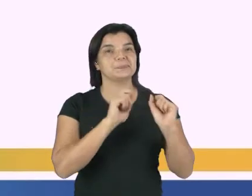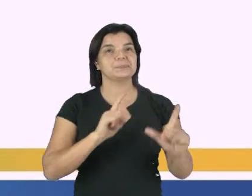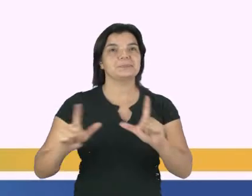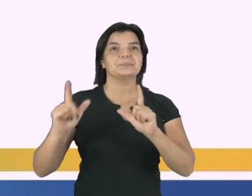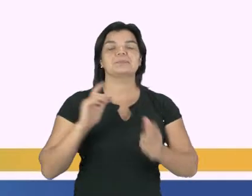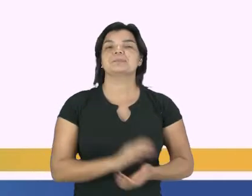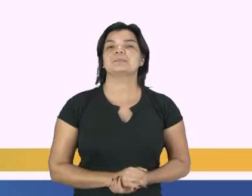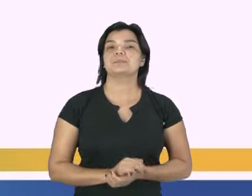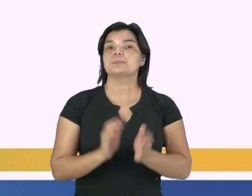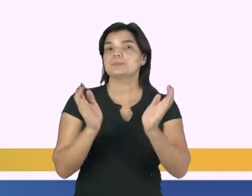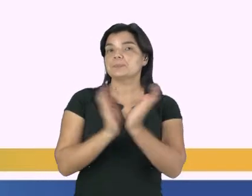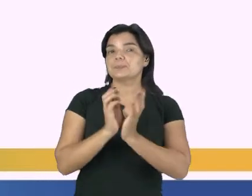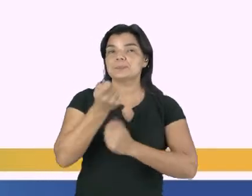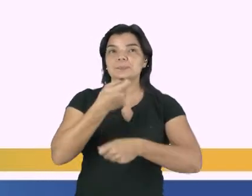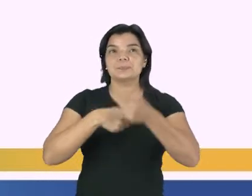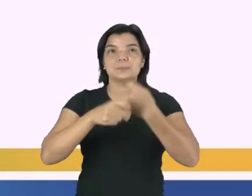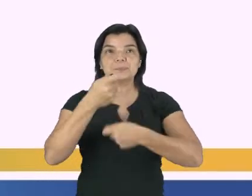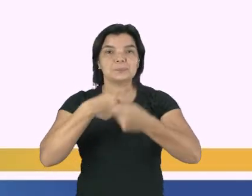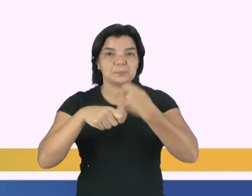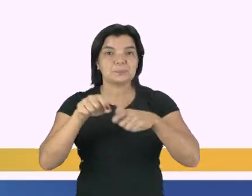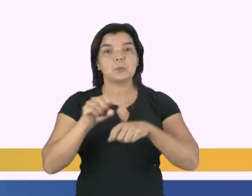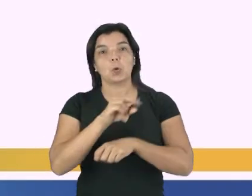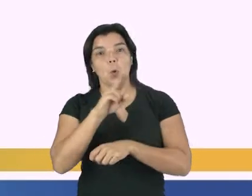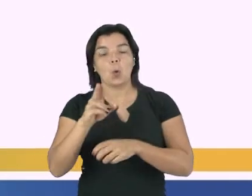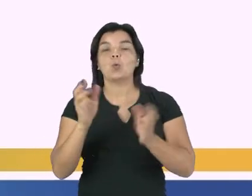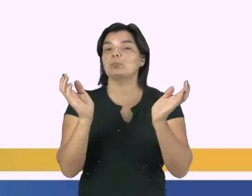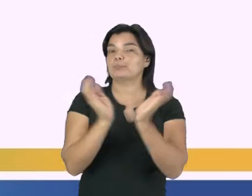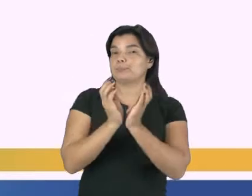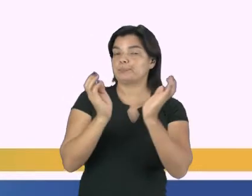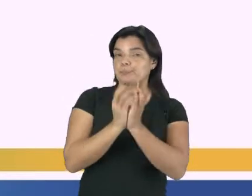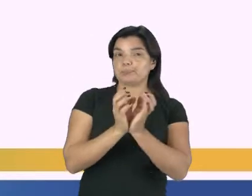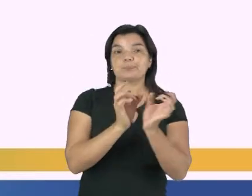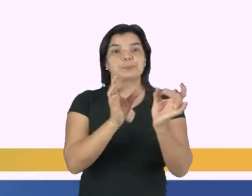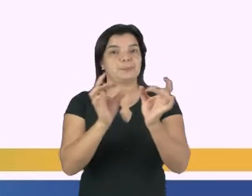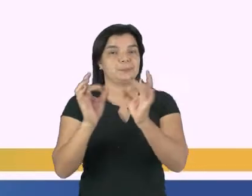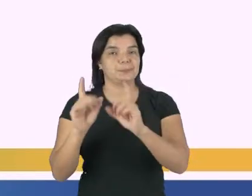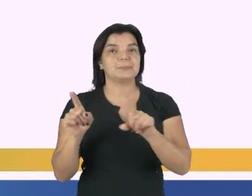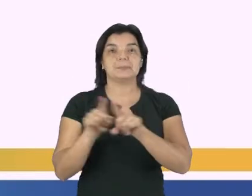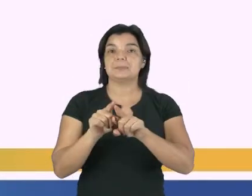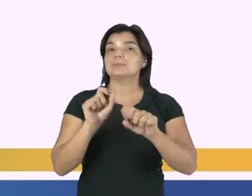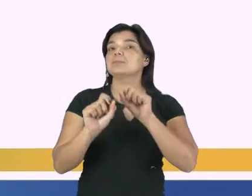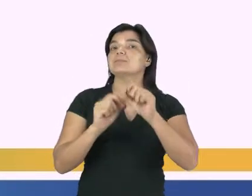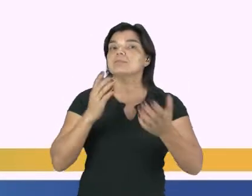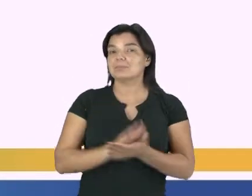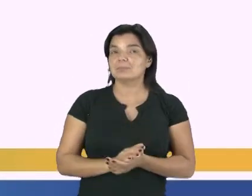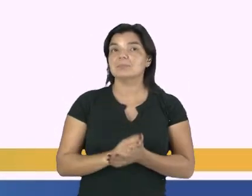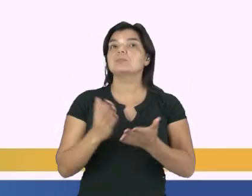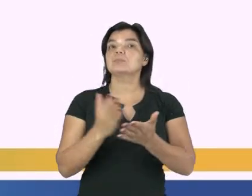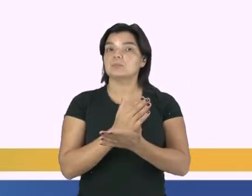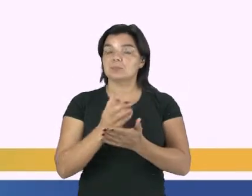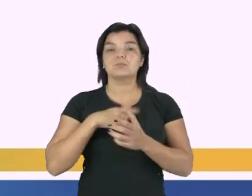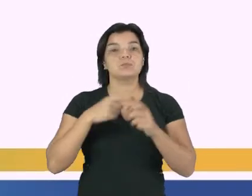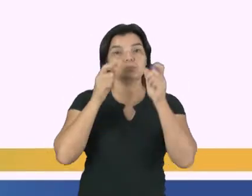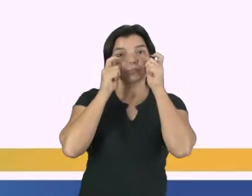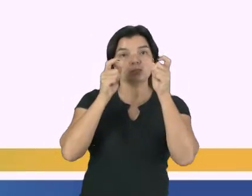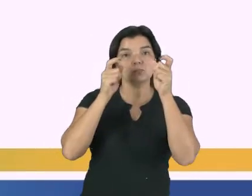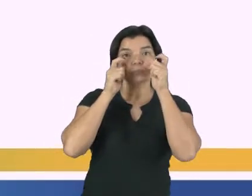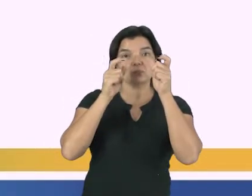então. Bloco econômico ou bloco comercial, que esses blocos econômicos nada mais é do que algo que tem um